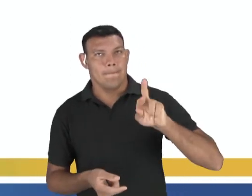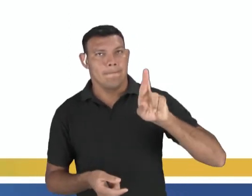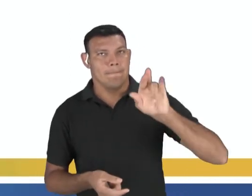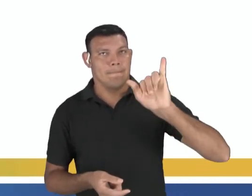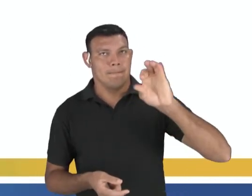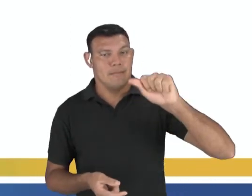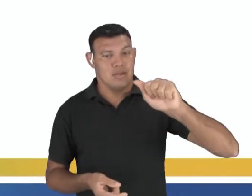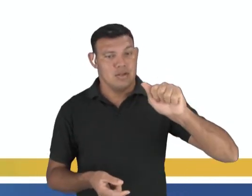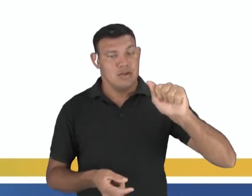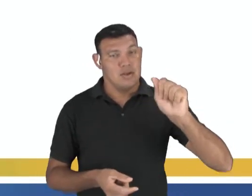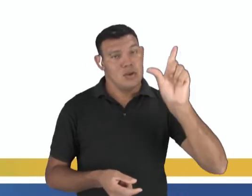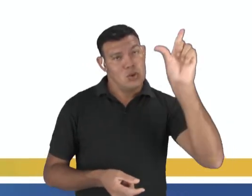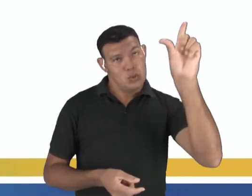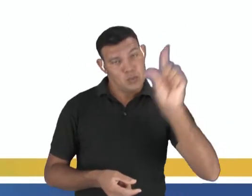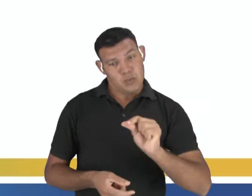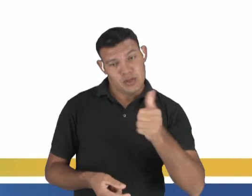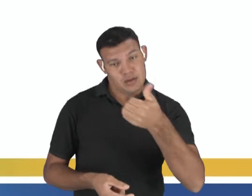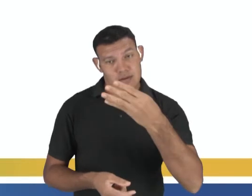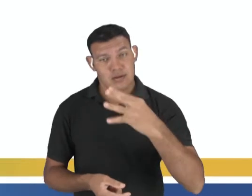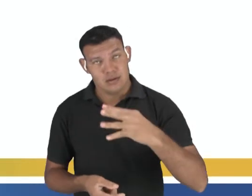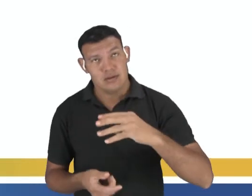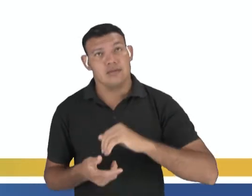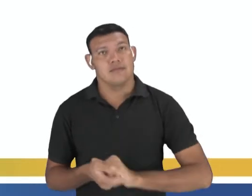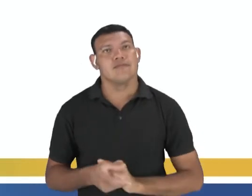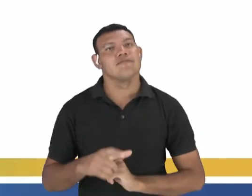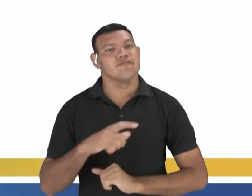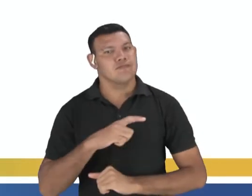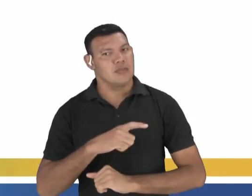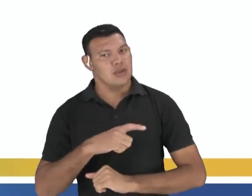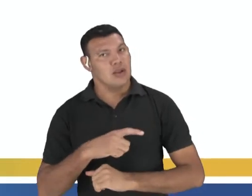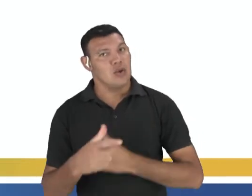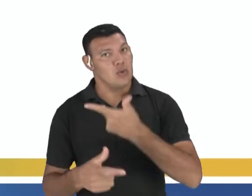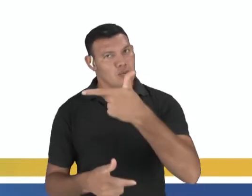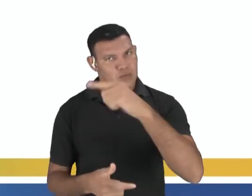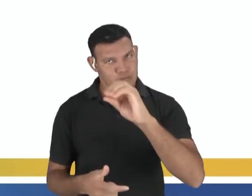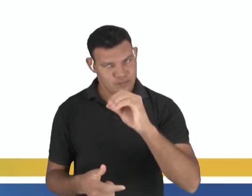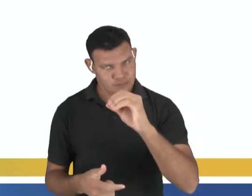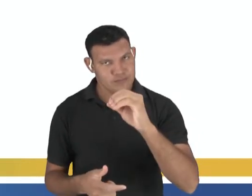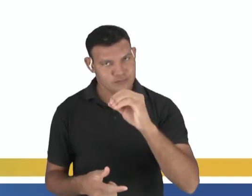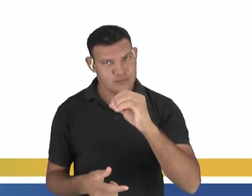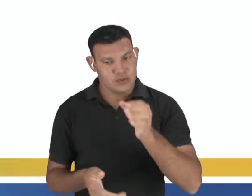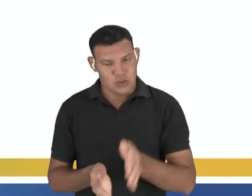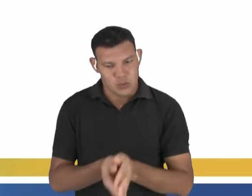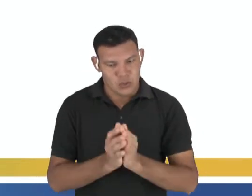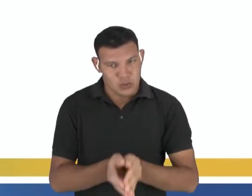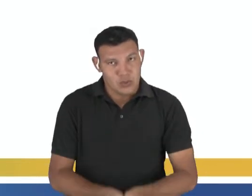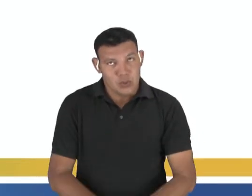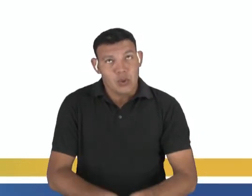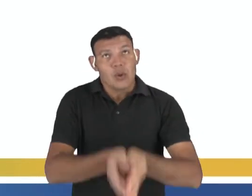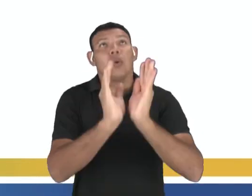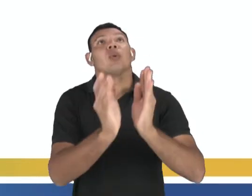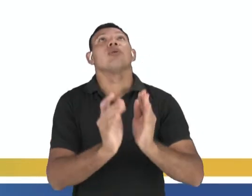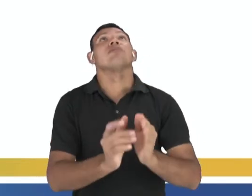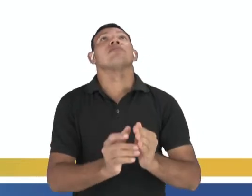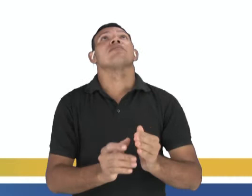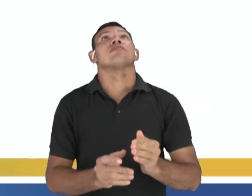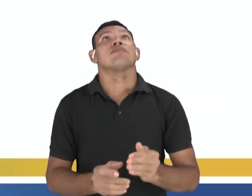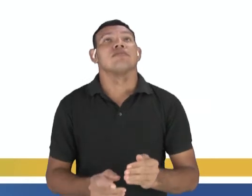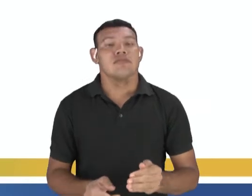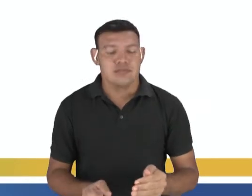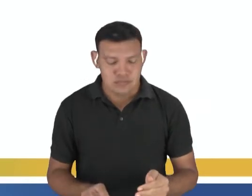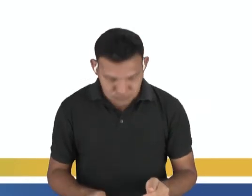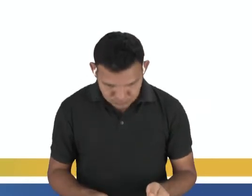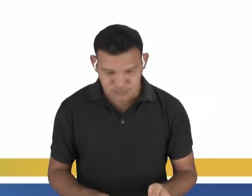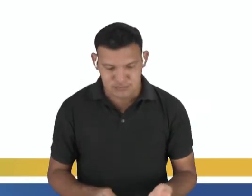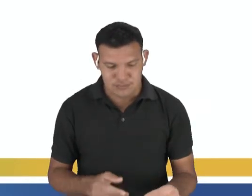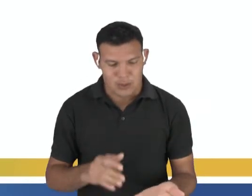a 14? Então, eu tenho 20 possibilidades, certinho. Eu vou lançar esse dado para cima e após ele ser